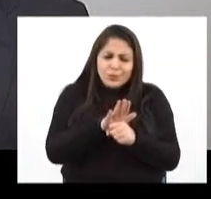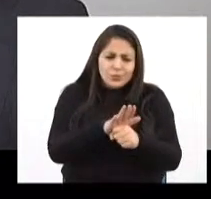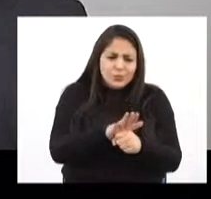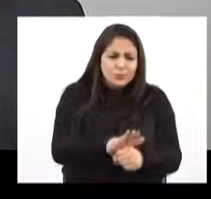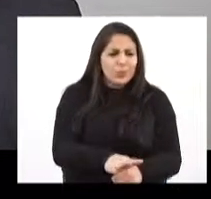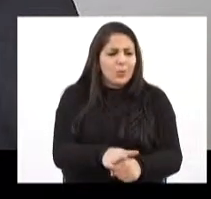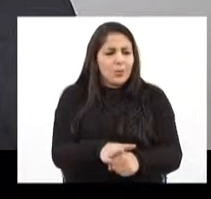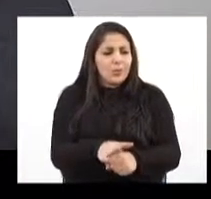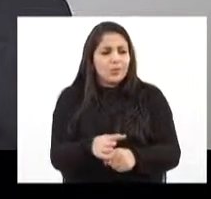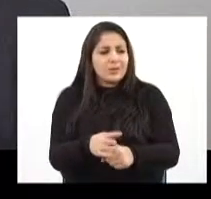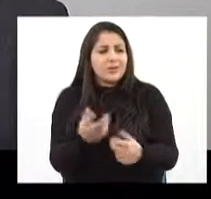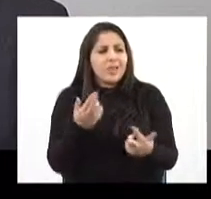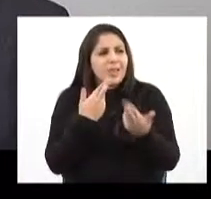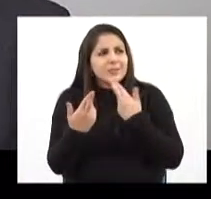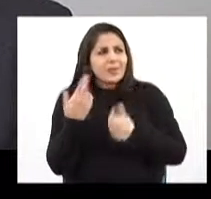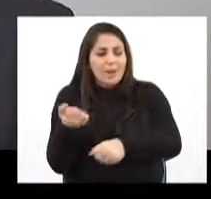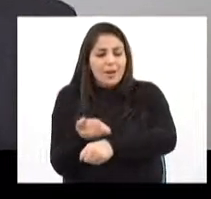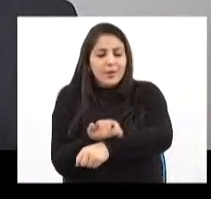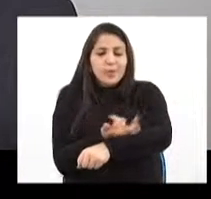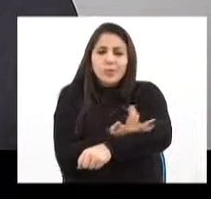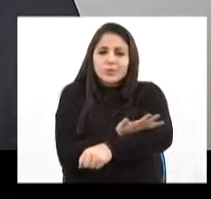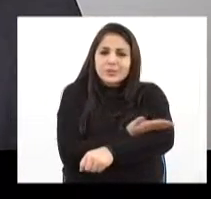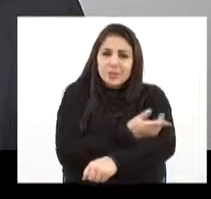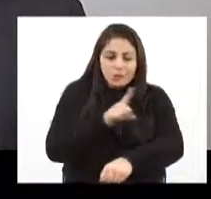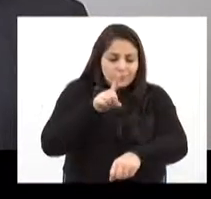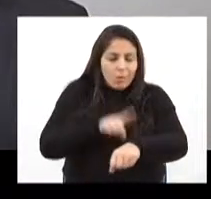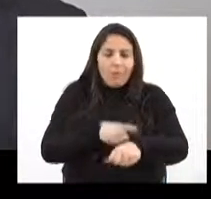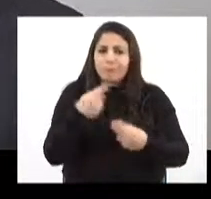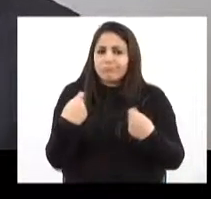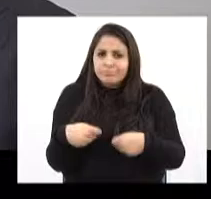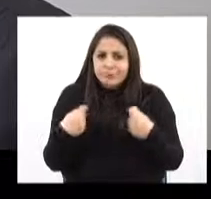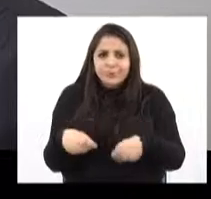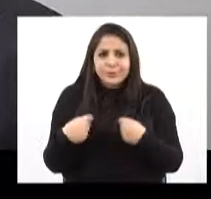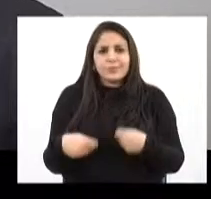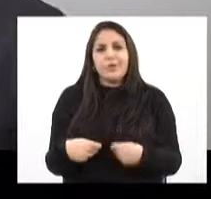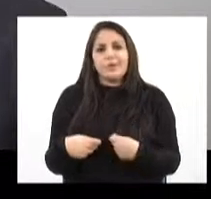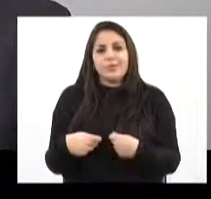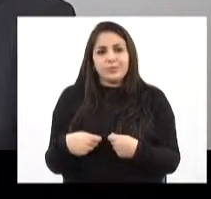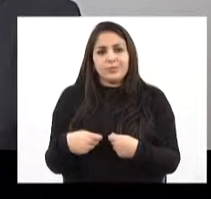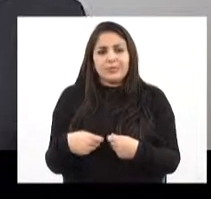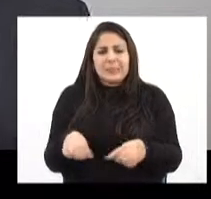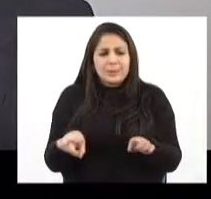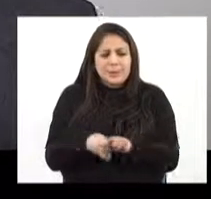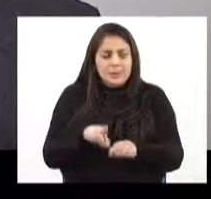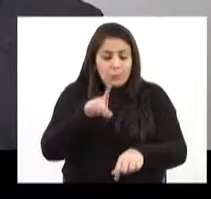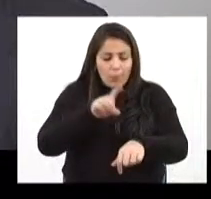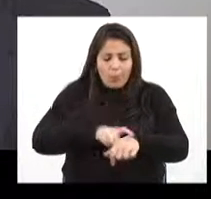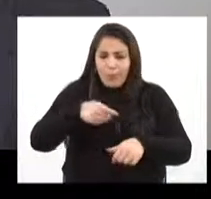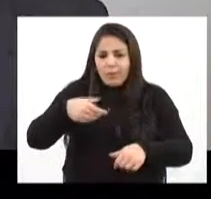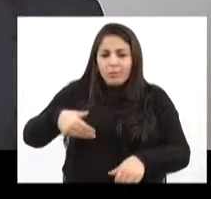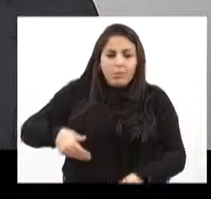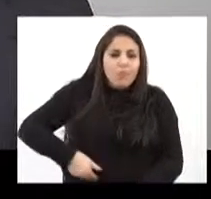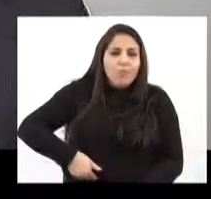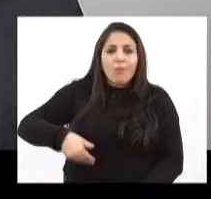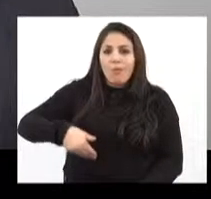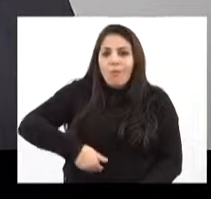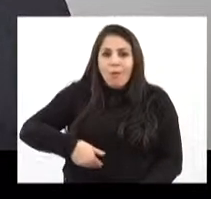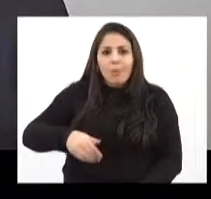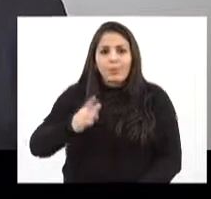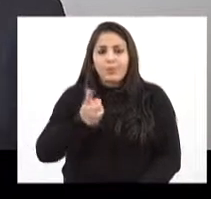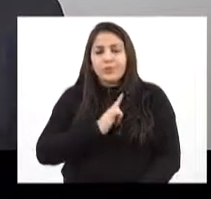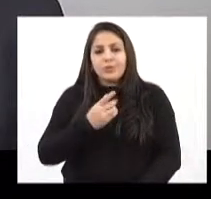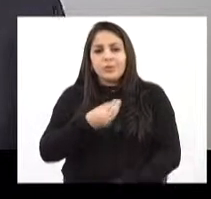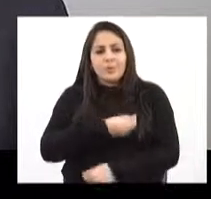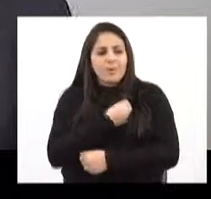famílias emocionalmente na hora que precisavam, que foi ajudar as famílias que passavam fome, que tinham uma